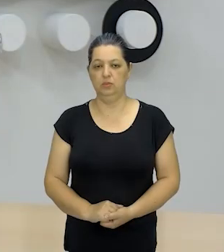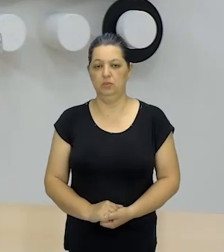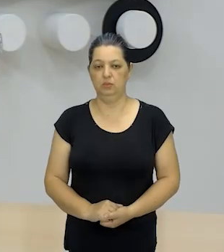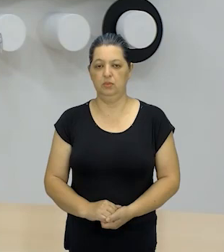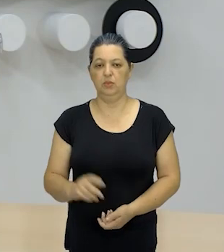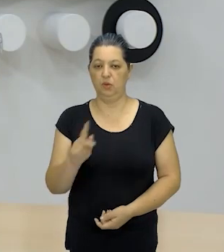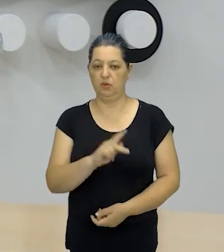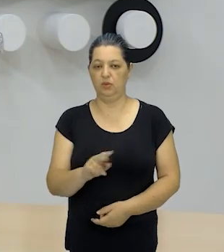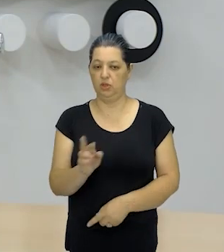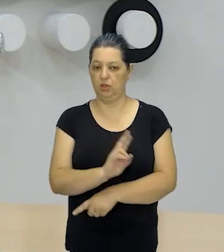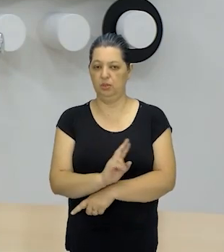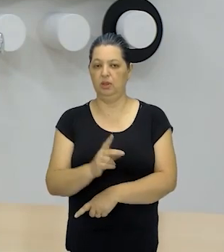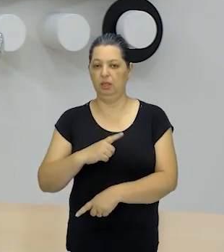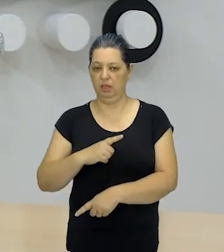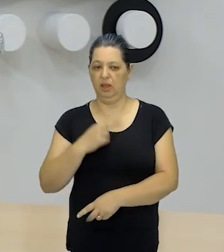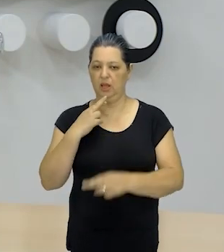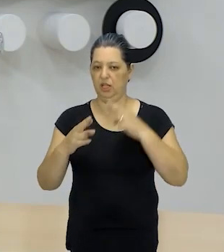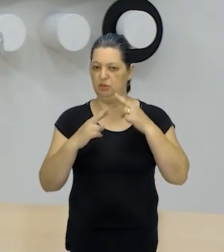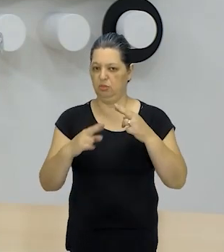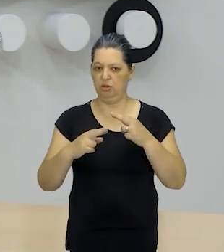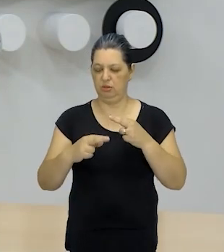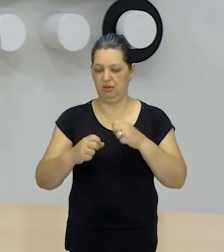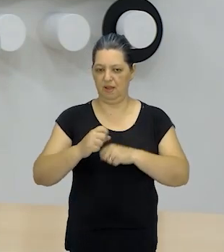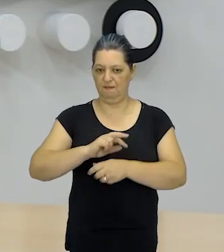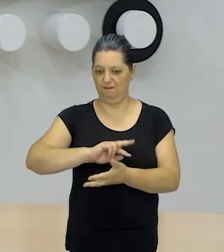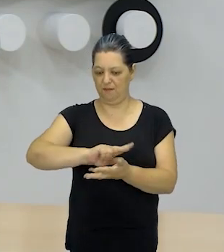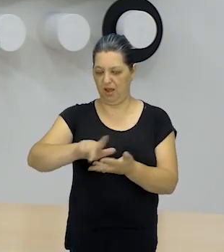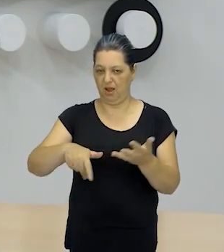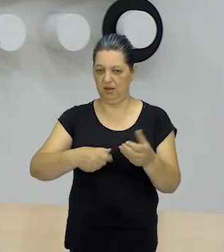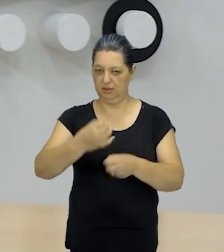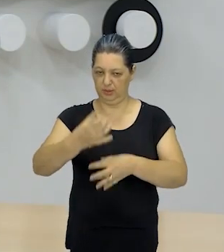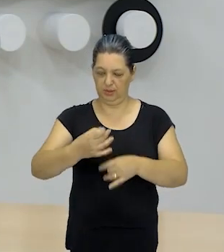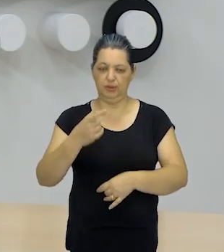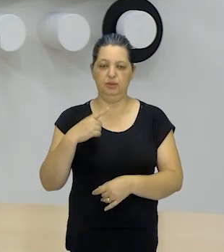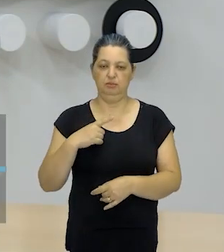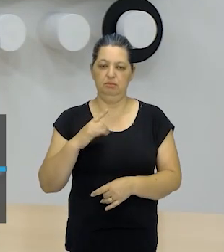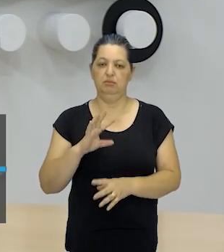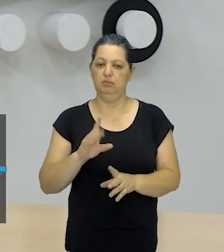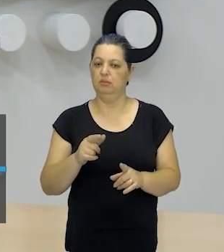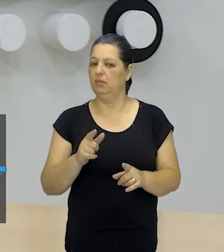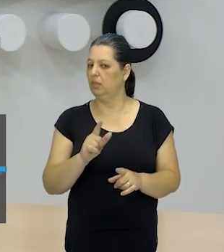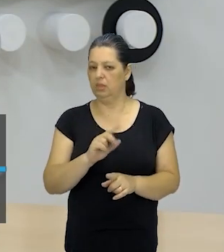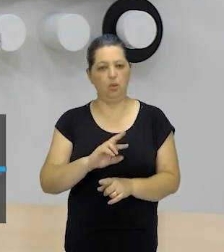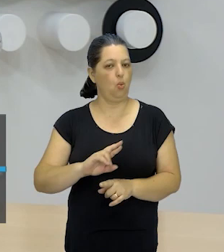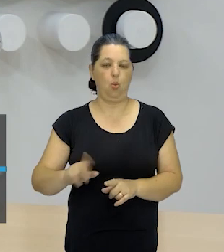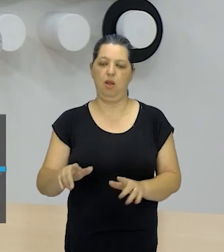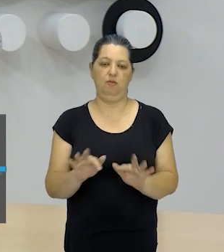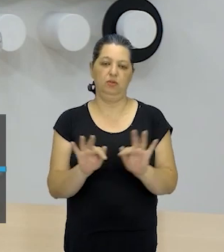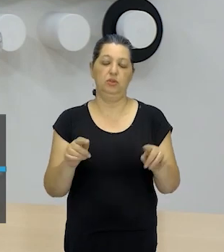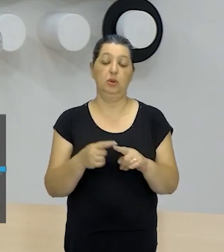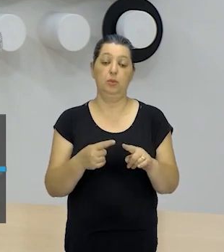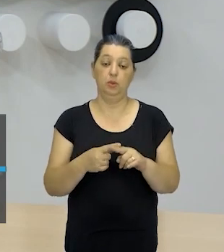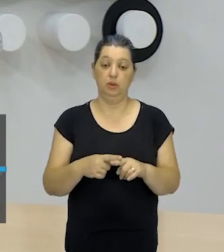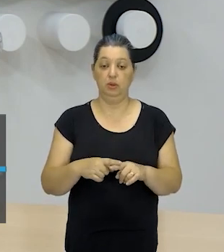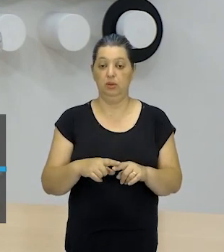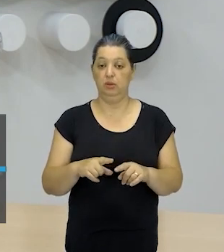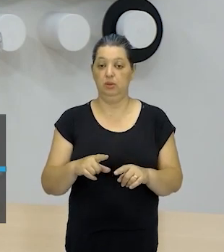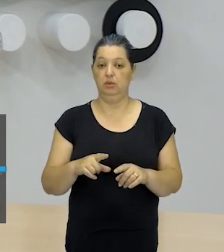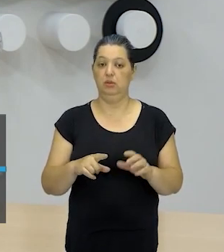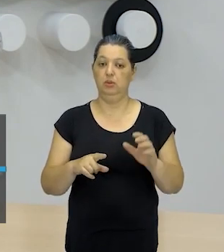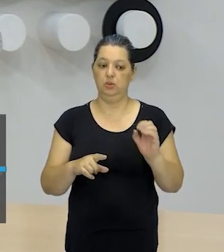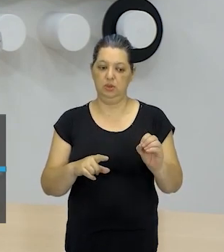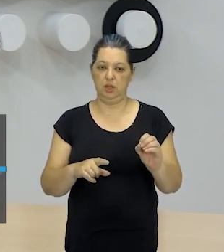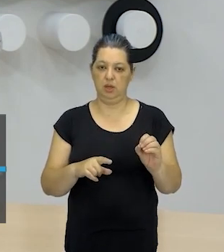Professora Roberta, tivemos várias respostas lá no chat, hein? E todas elas dizendo que não é função, porque o 0 do conjunto